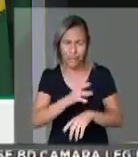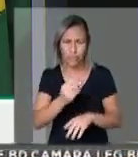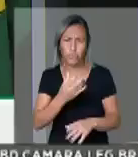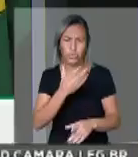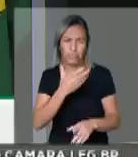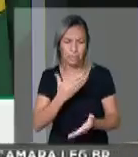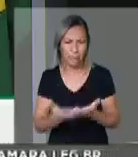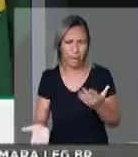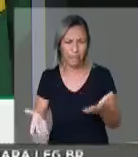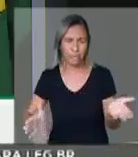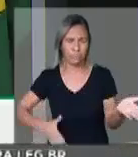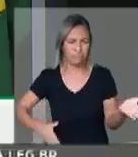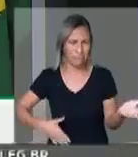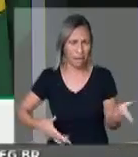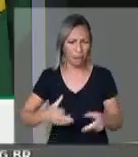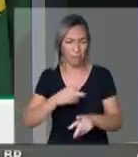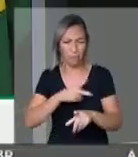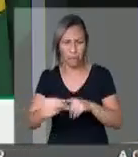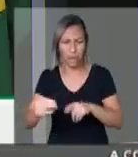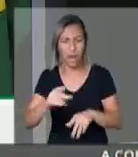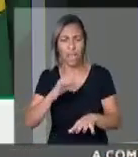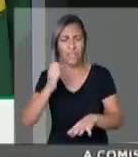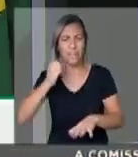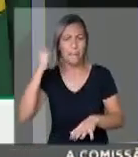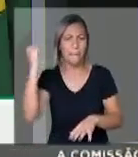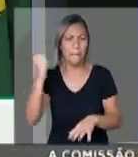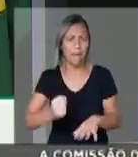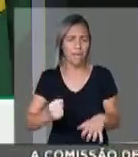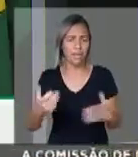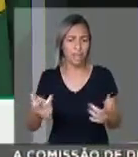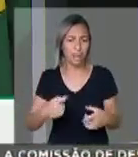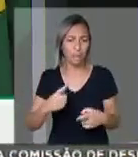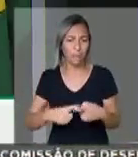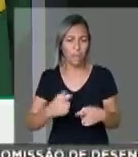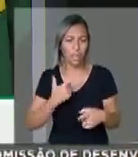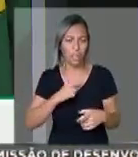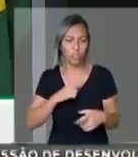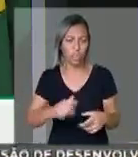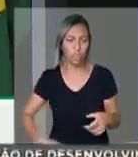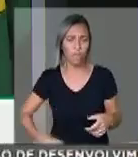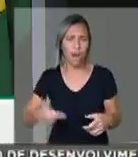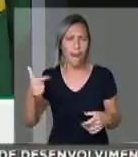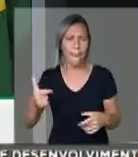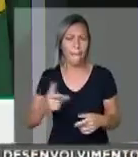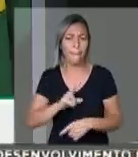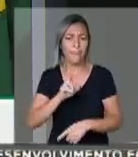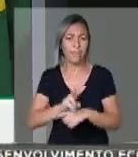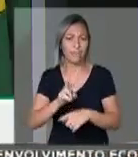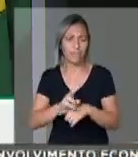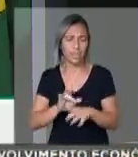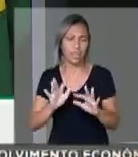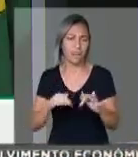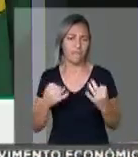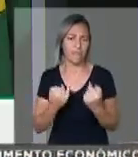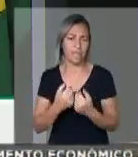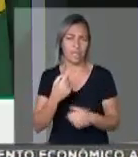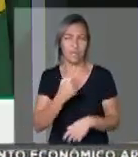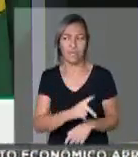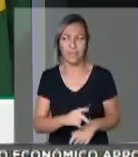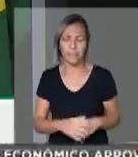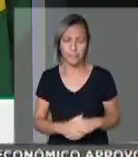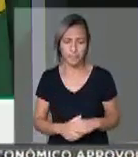são vítimas da bandidagem. Muitos são mortos por falta de uma arma para se defender, para defender a sua família.